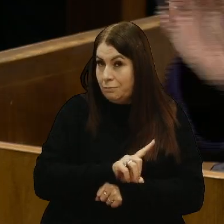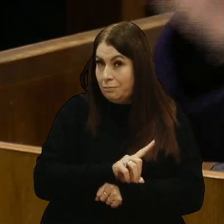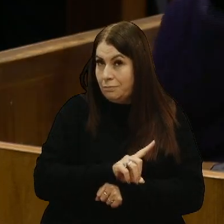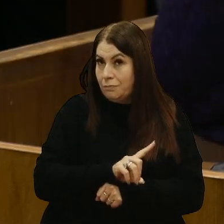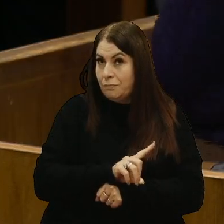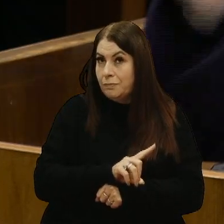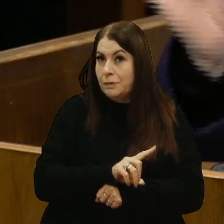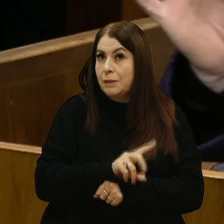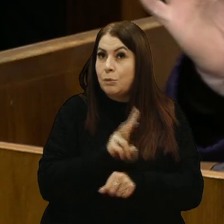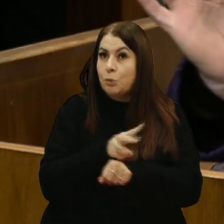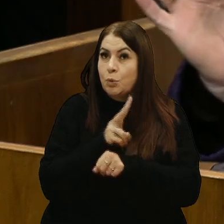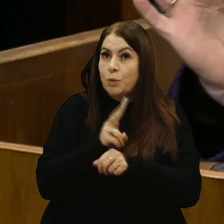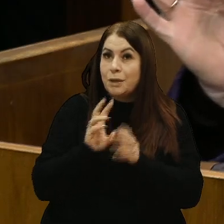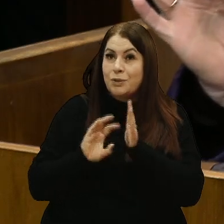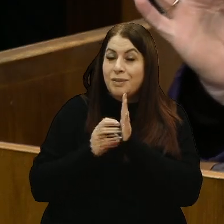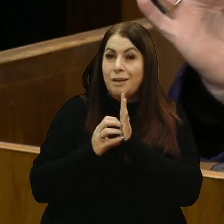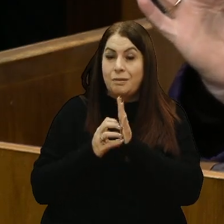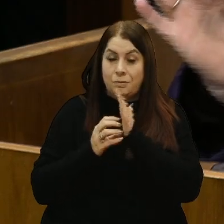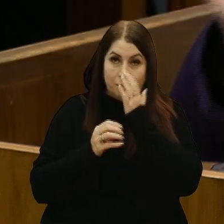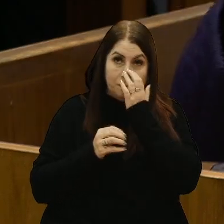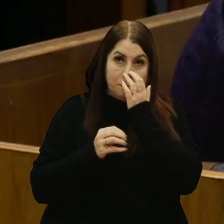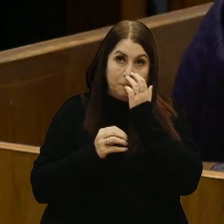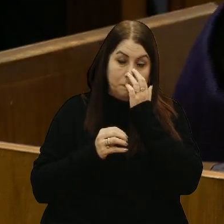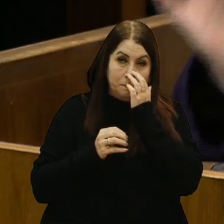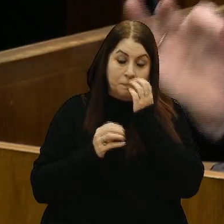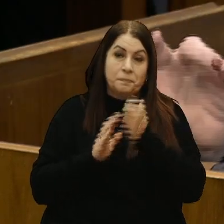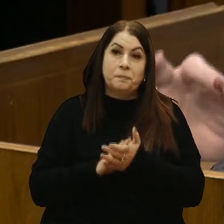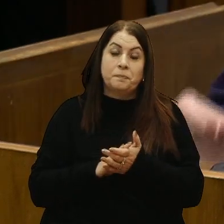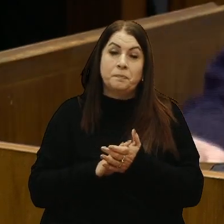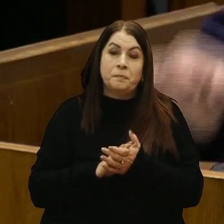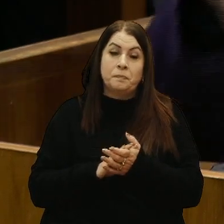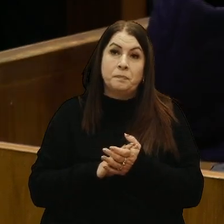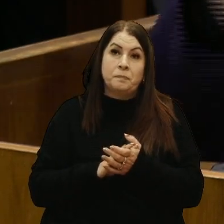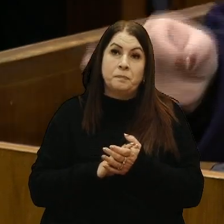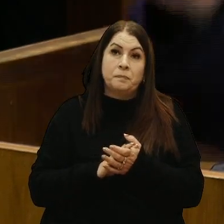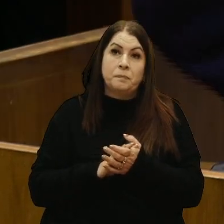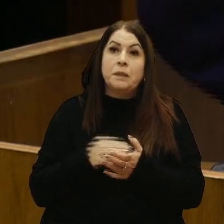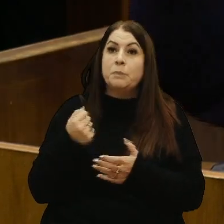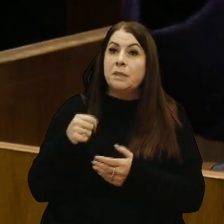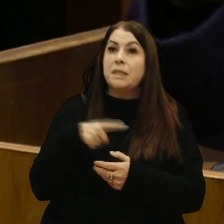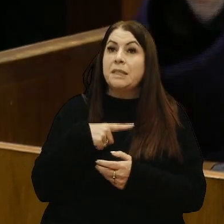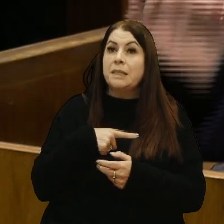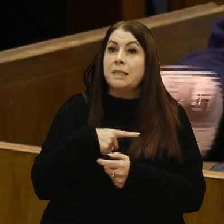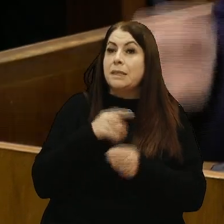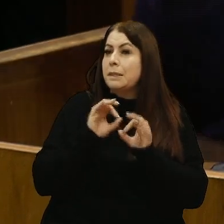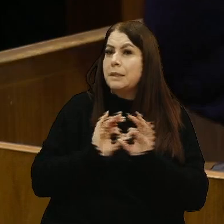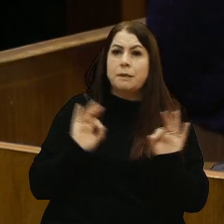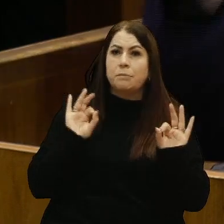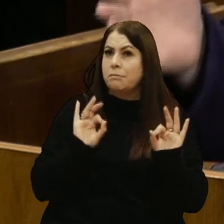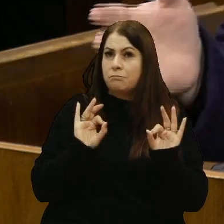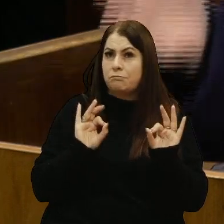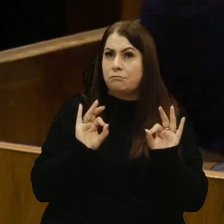dia consultando dados de uma questão que deveria ser muito